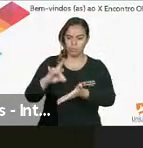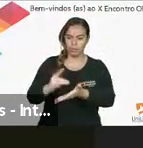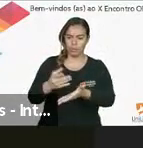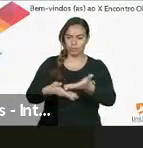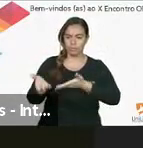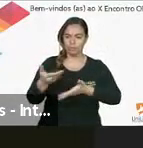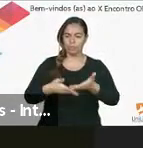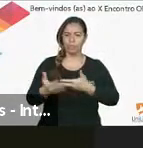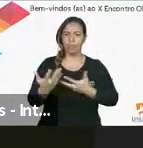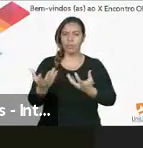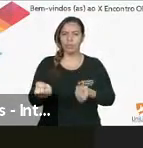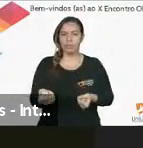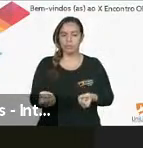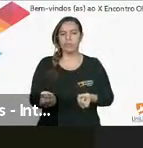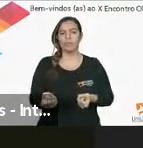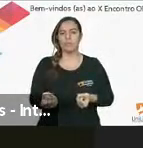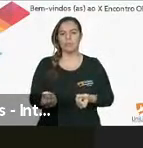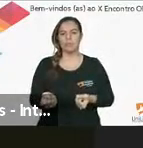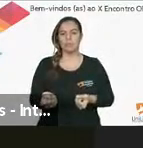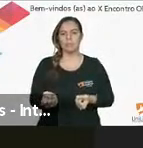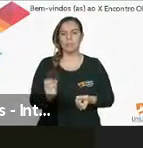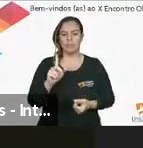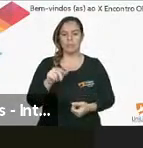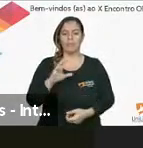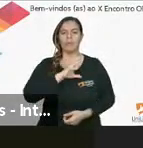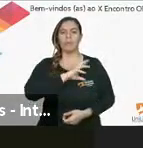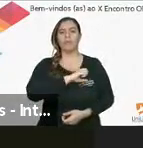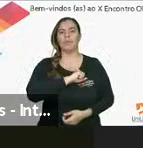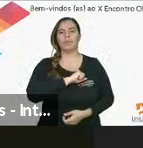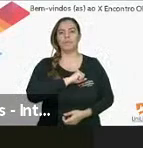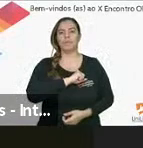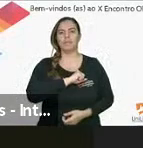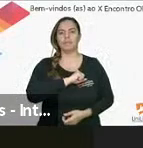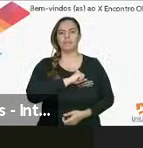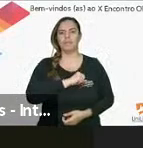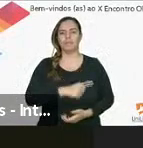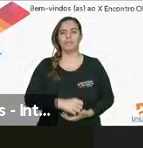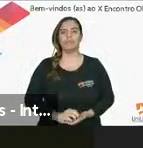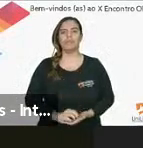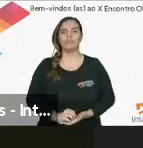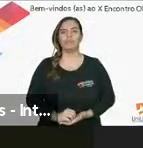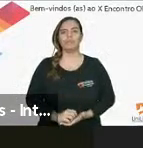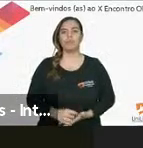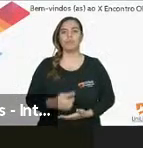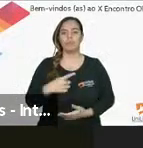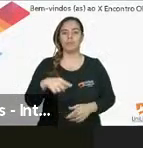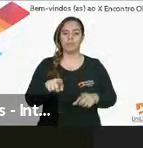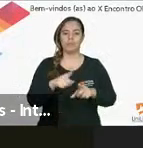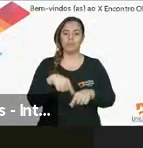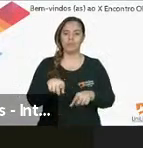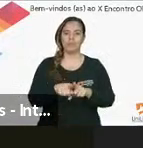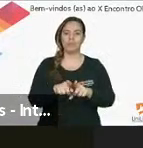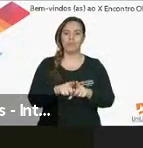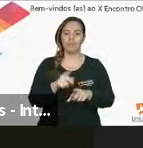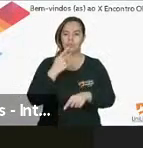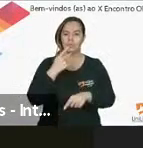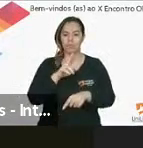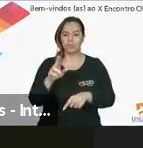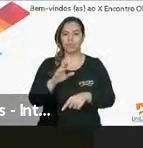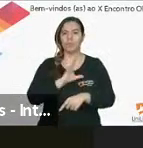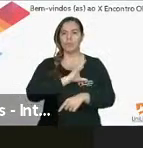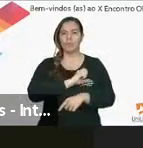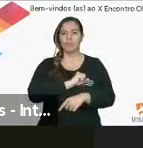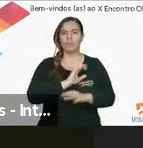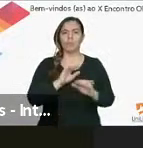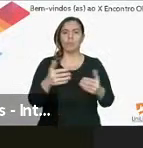A isso ele chamou de amor, que na nossa cultura a gente também chama isso de amor. Agora,